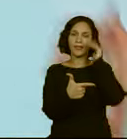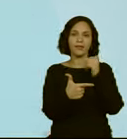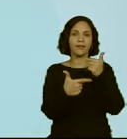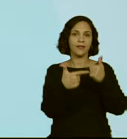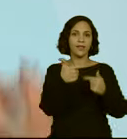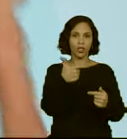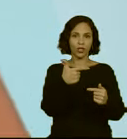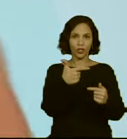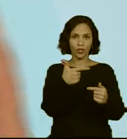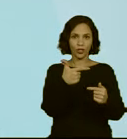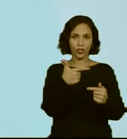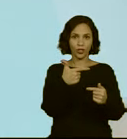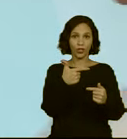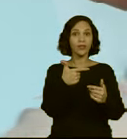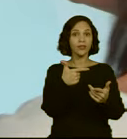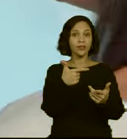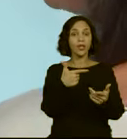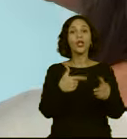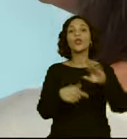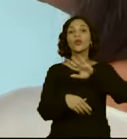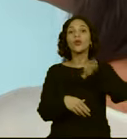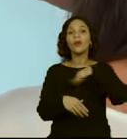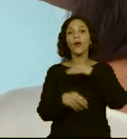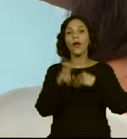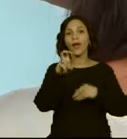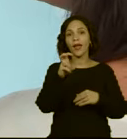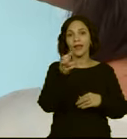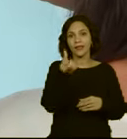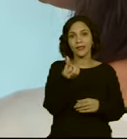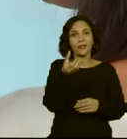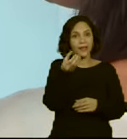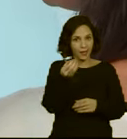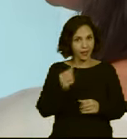é o set que vai dar 560